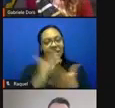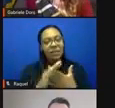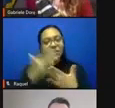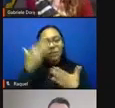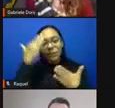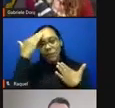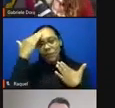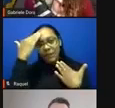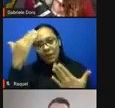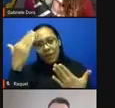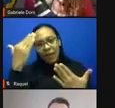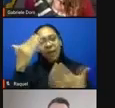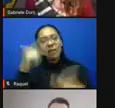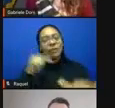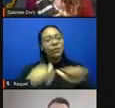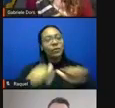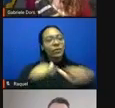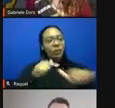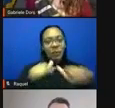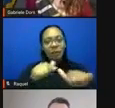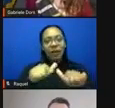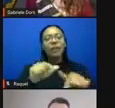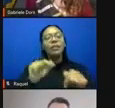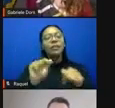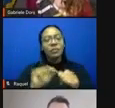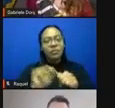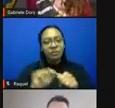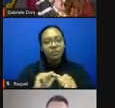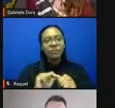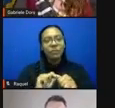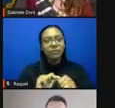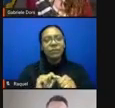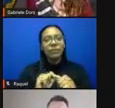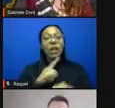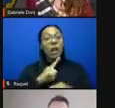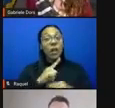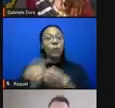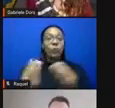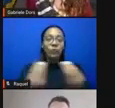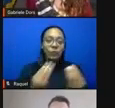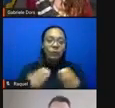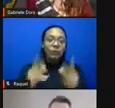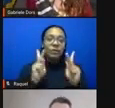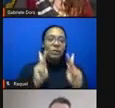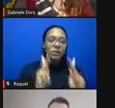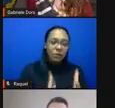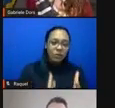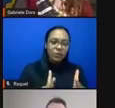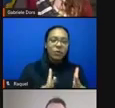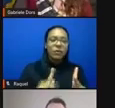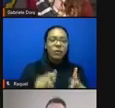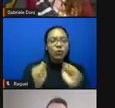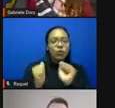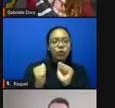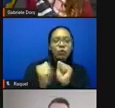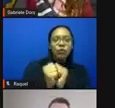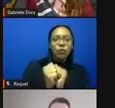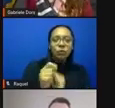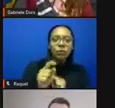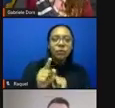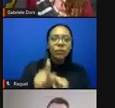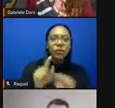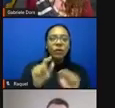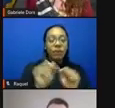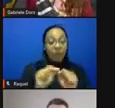Obrigada por esse trabalho que você tem feito. Tenho certeza que tem muitas pessoas também junto contigo fazendo esse